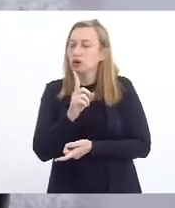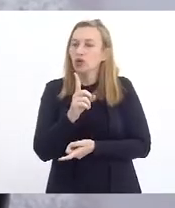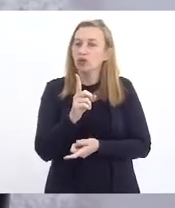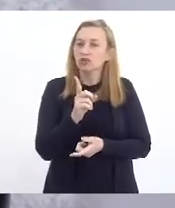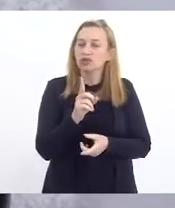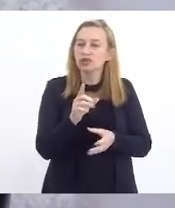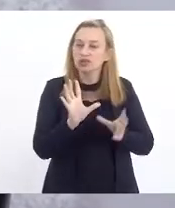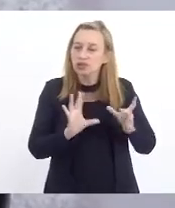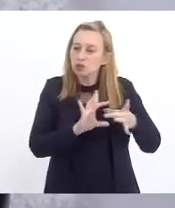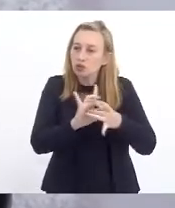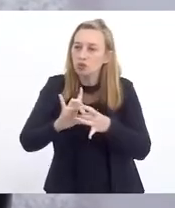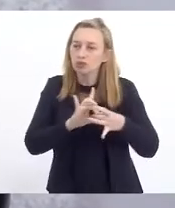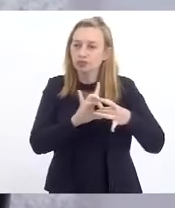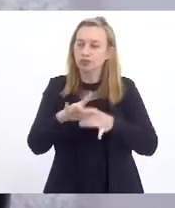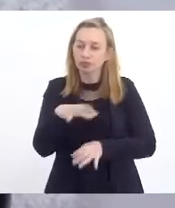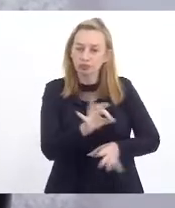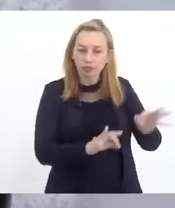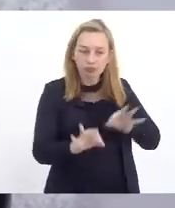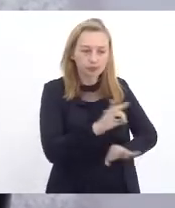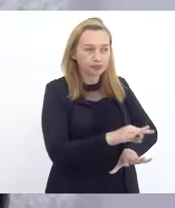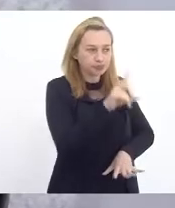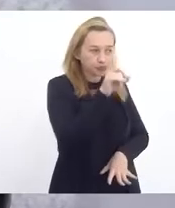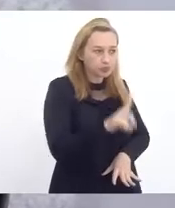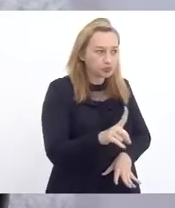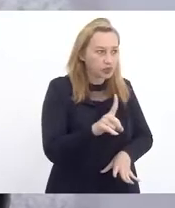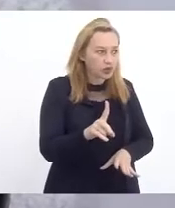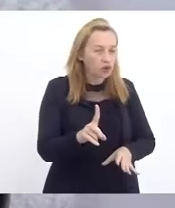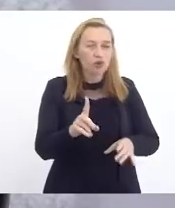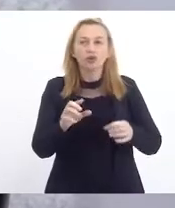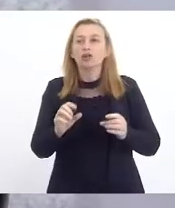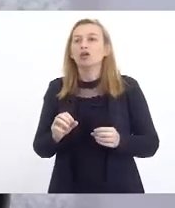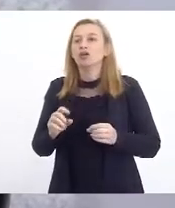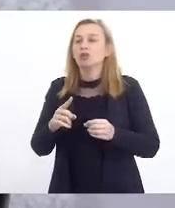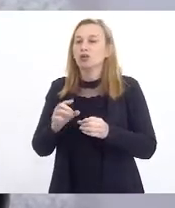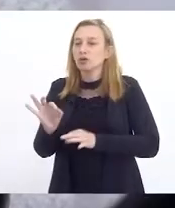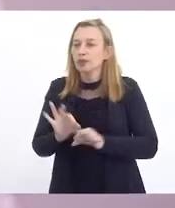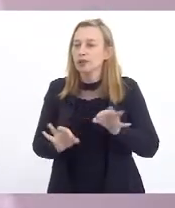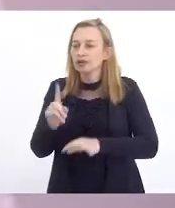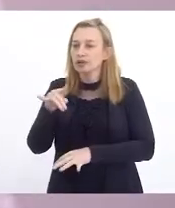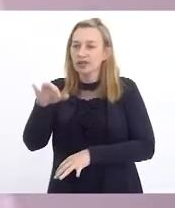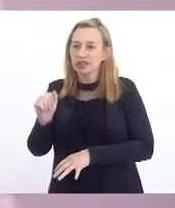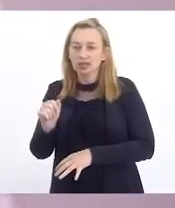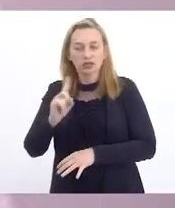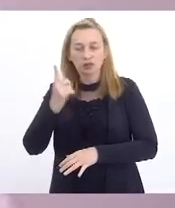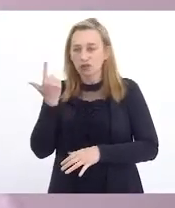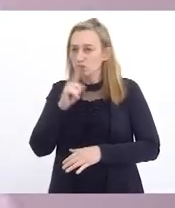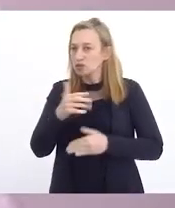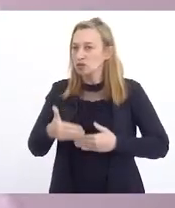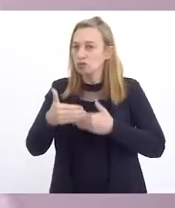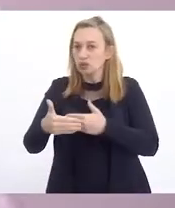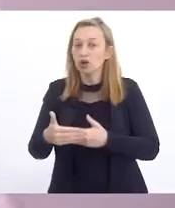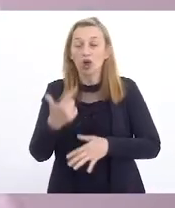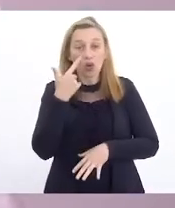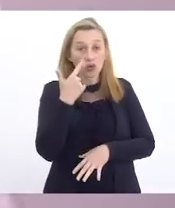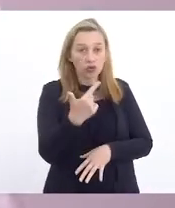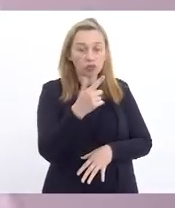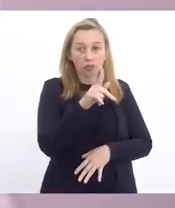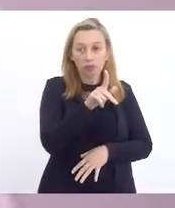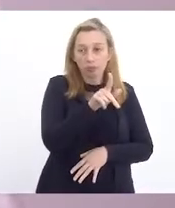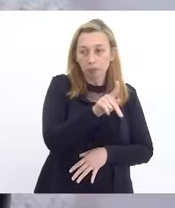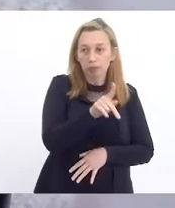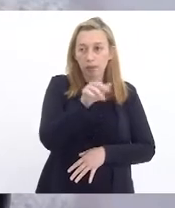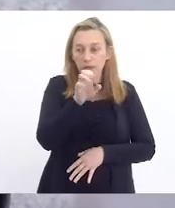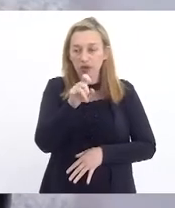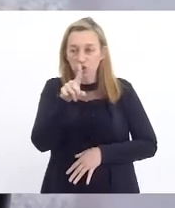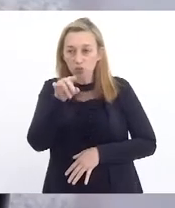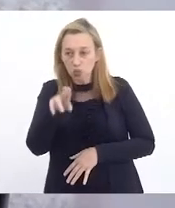essa harmonização do plano diretor com os planos de bacia, a gente não vai muito longe. Eu vi o PEDUI, né, tive o trabalho de reler o PEDUI.